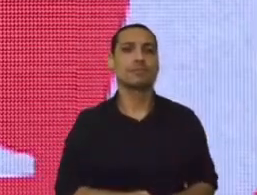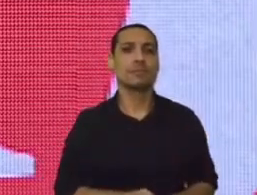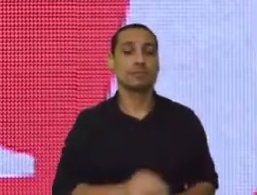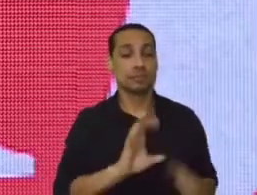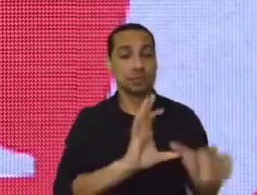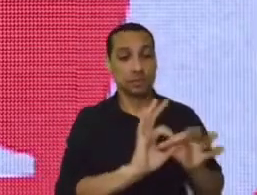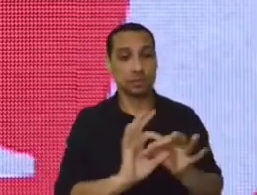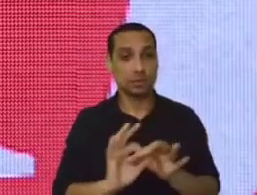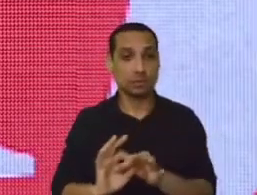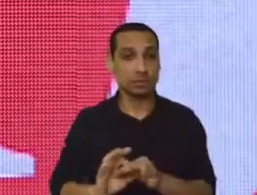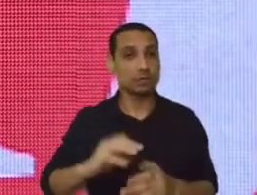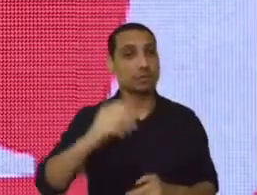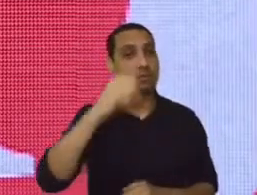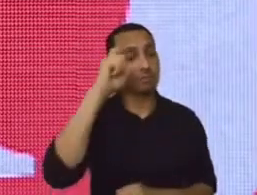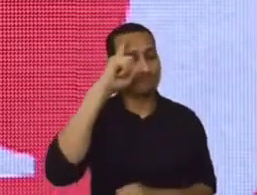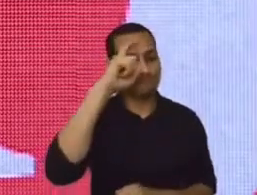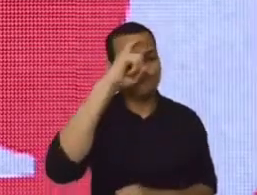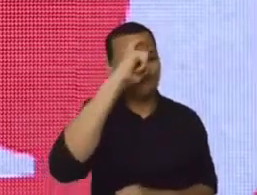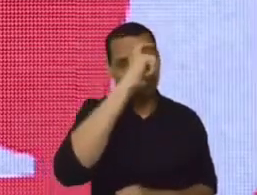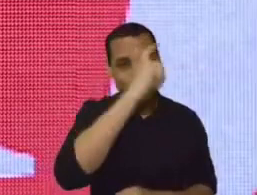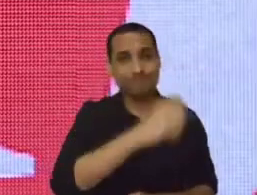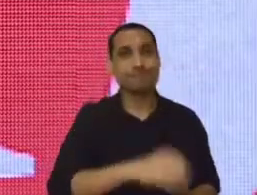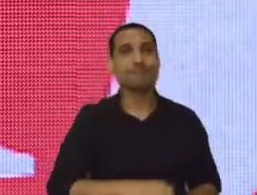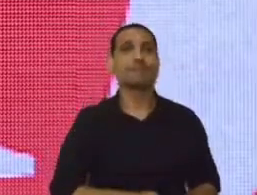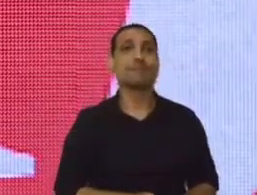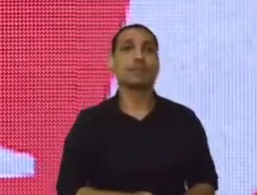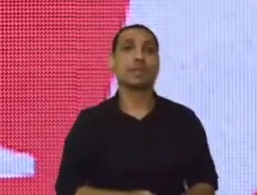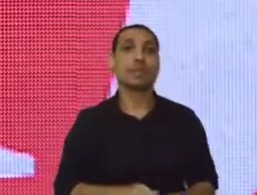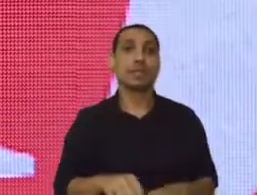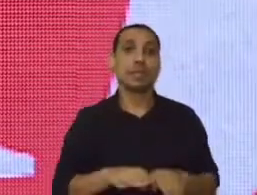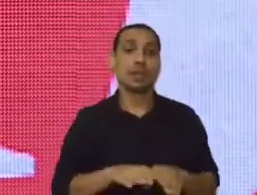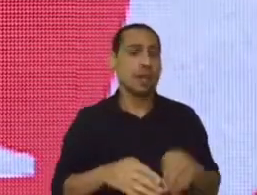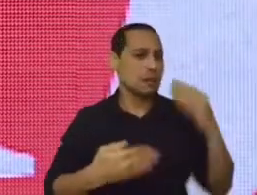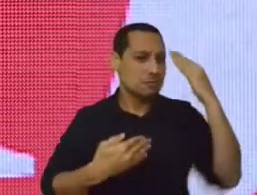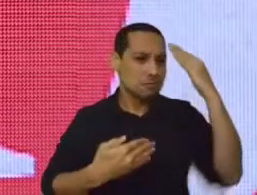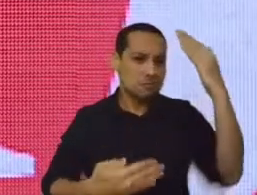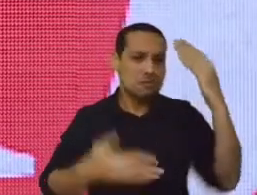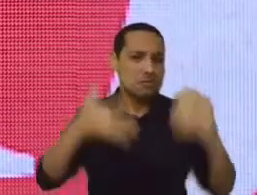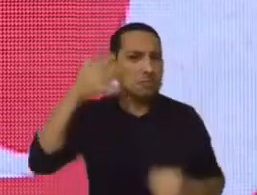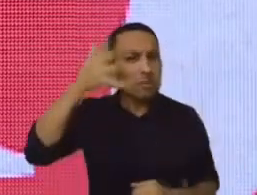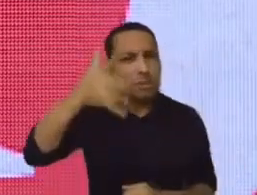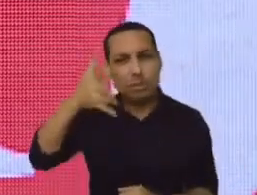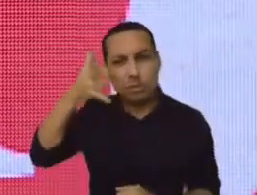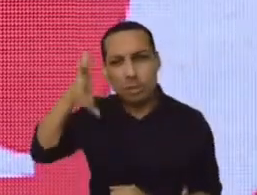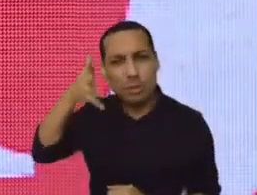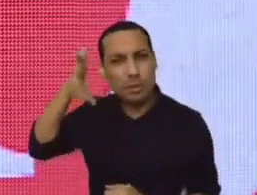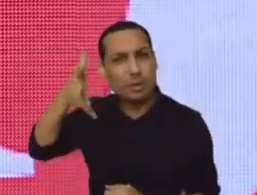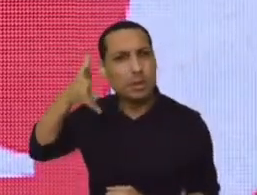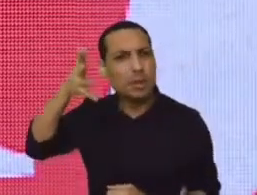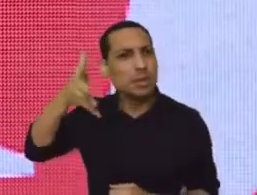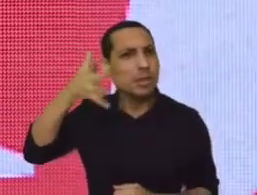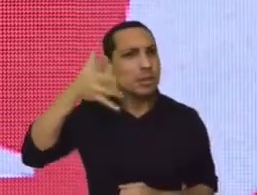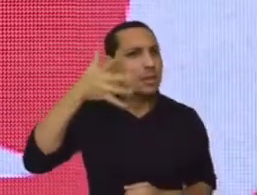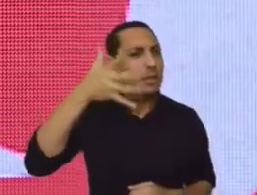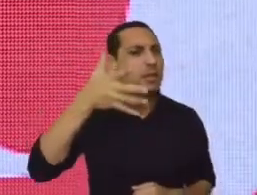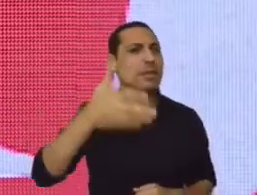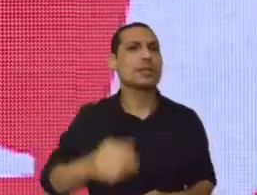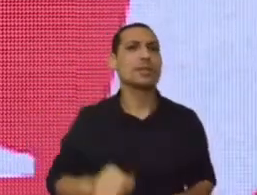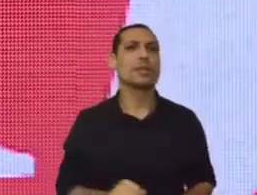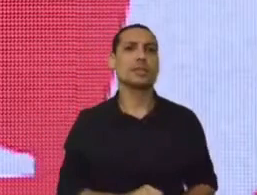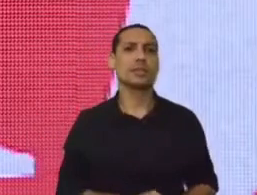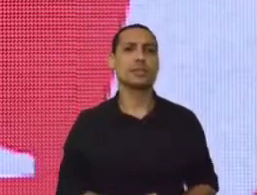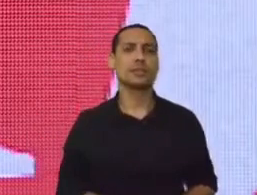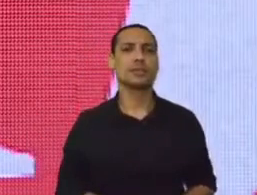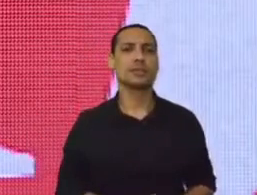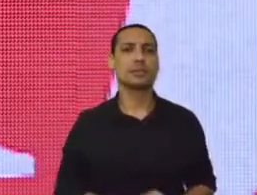e agradecer a todos os palestrantes que vão fazer parte das nossas mesas daqui até o domingo, vão ser várias